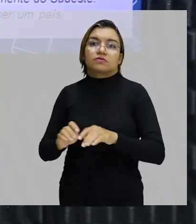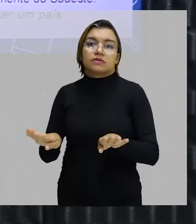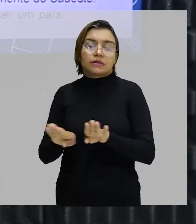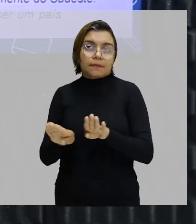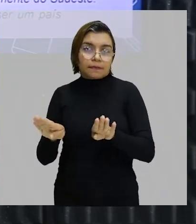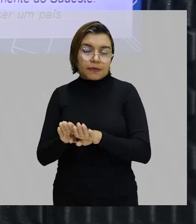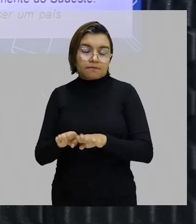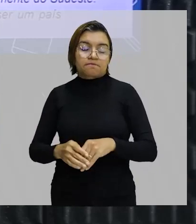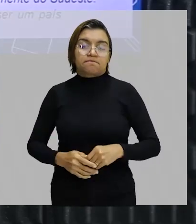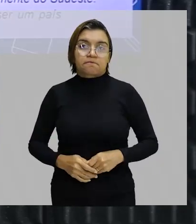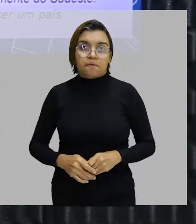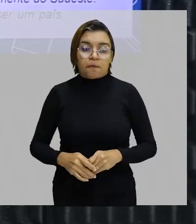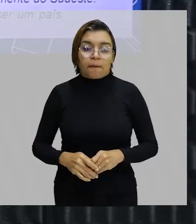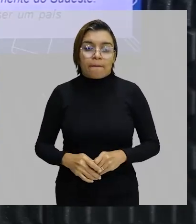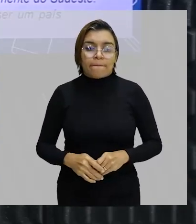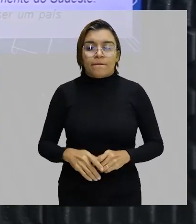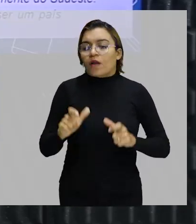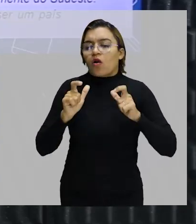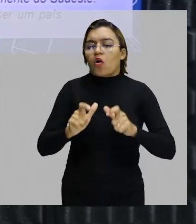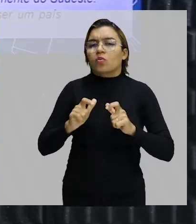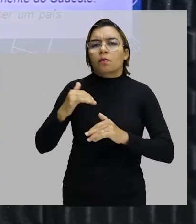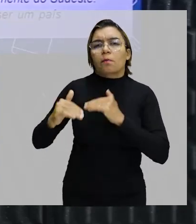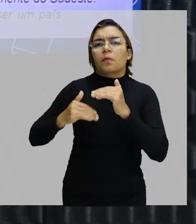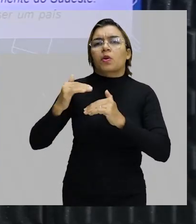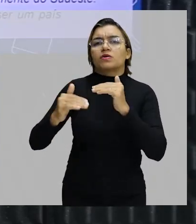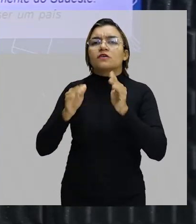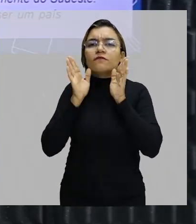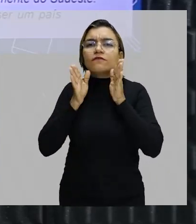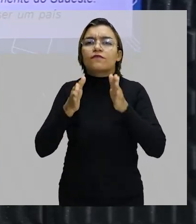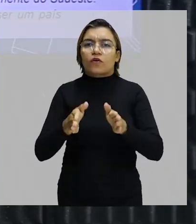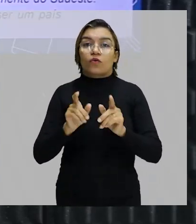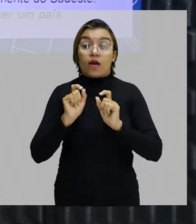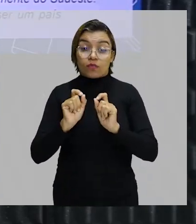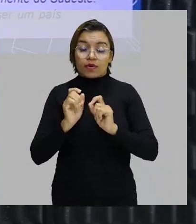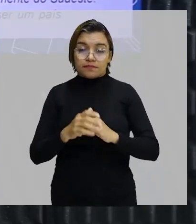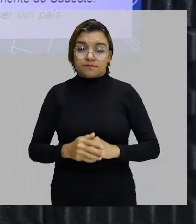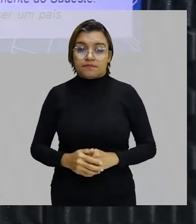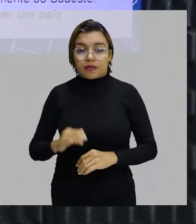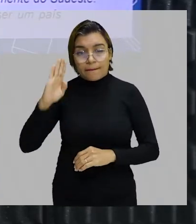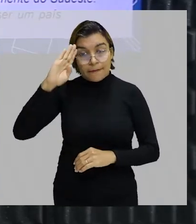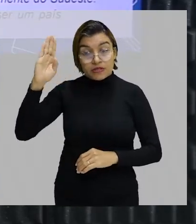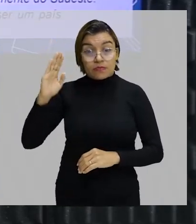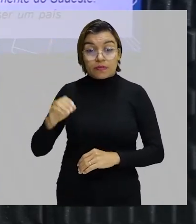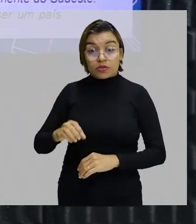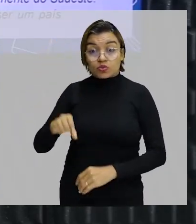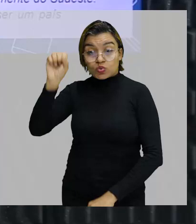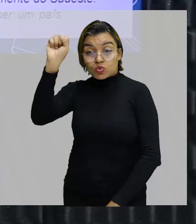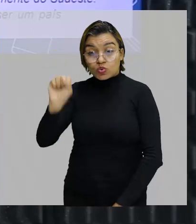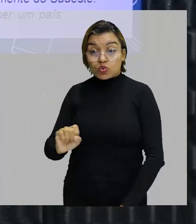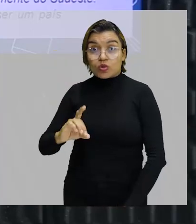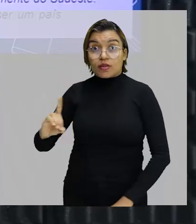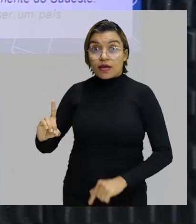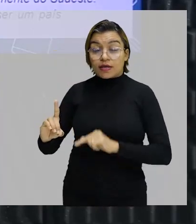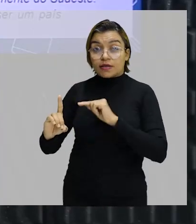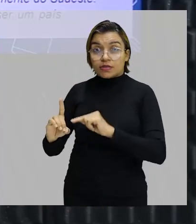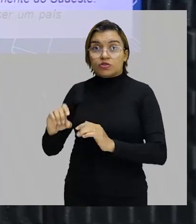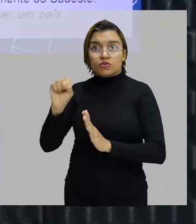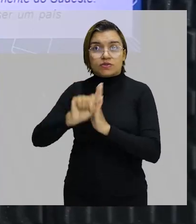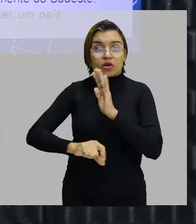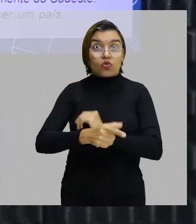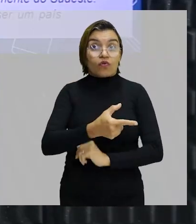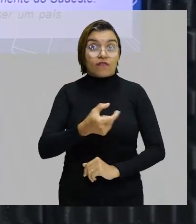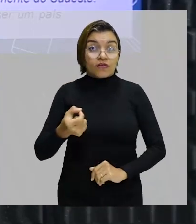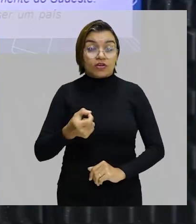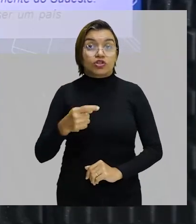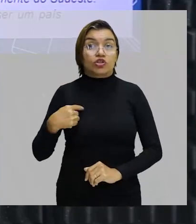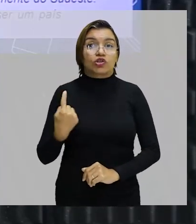intenso êxodo rural. Onde esse processo vai se concentrar, Marcos? Principalmente no Sudeste. E vai ser justamente no século XX